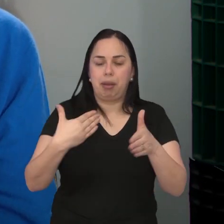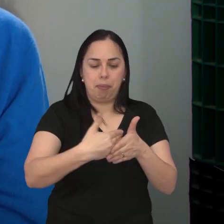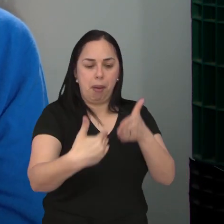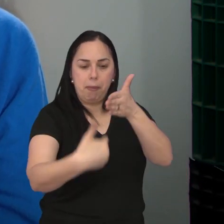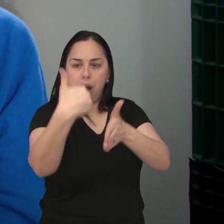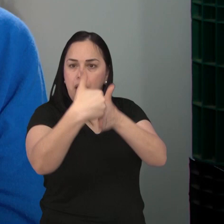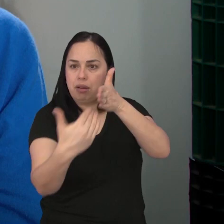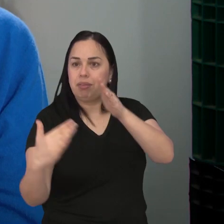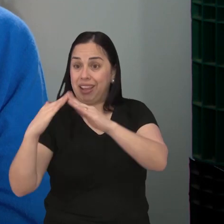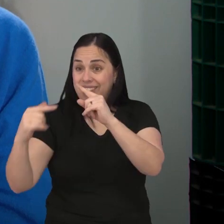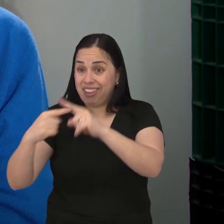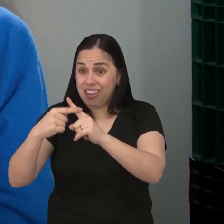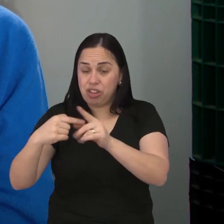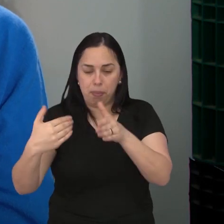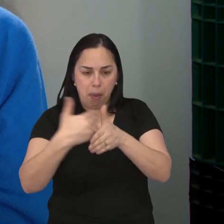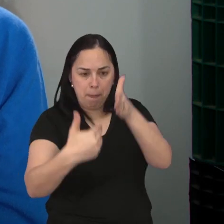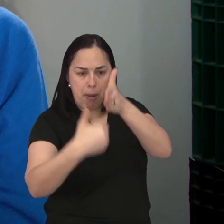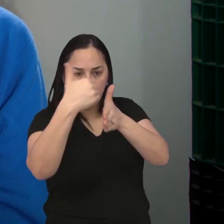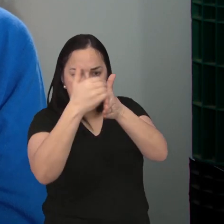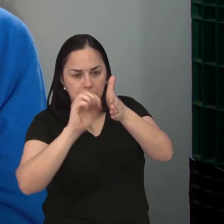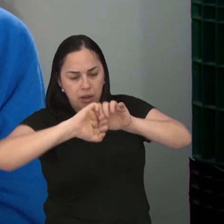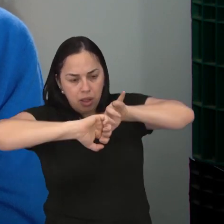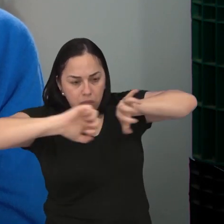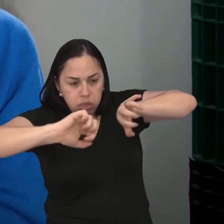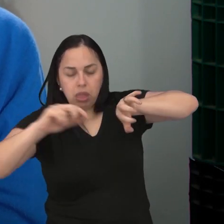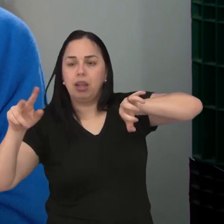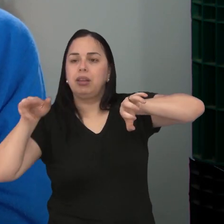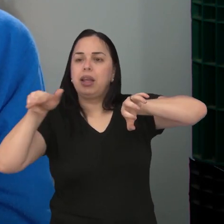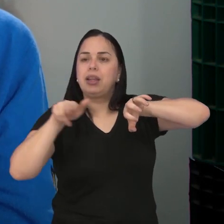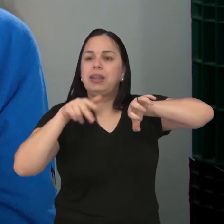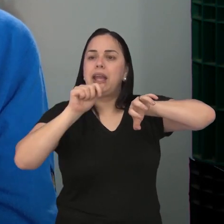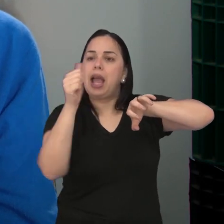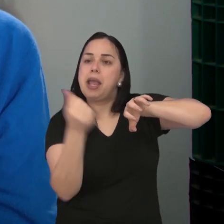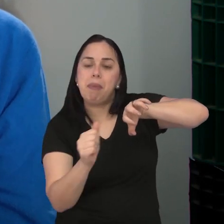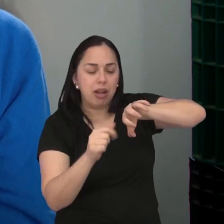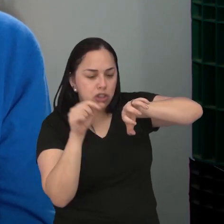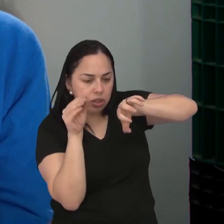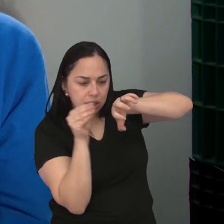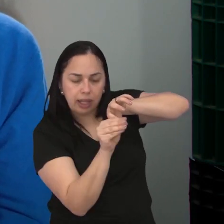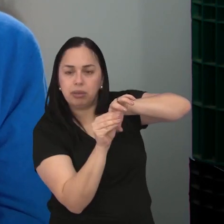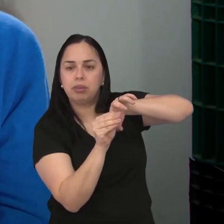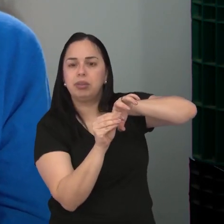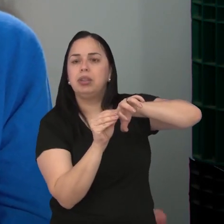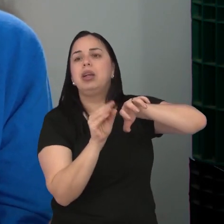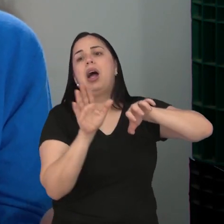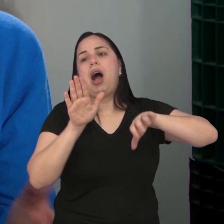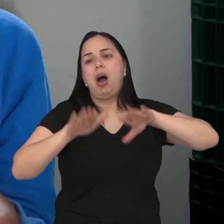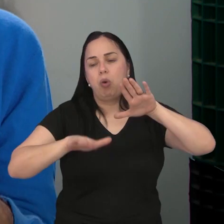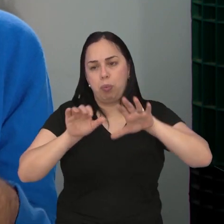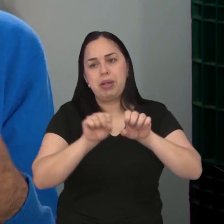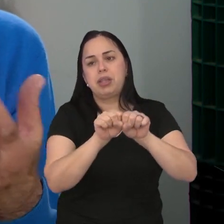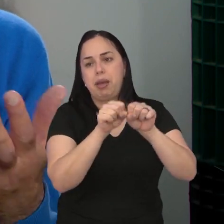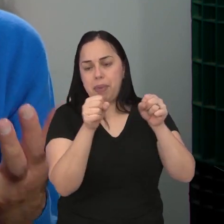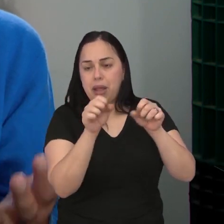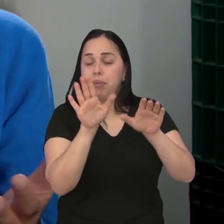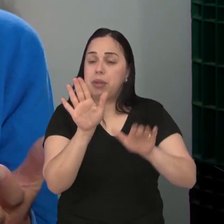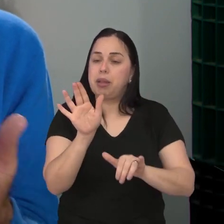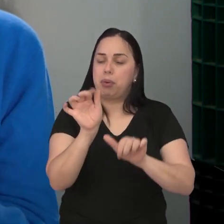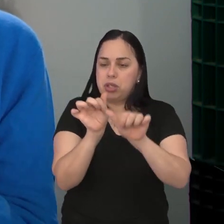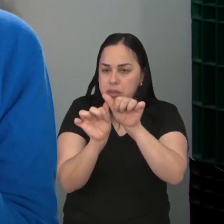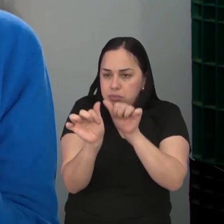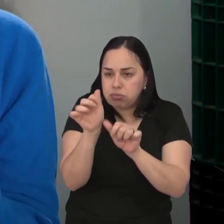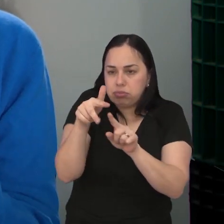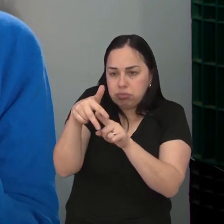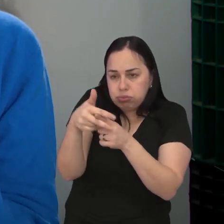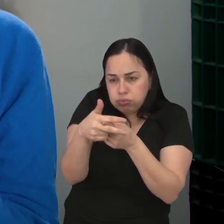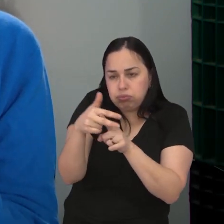estavam emparedadas na igreja matriz. E a gente ficou na obra de restauro lá. Imagens quebradas, que foram